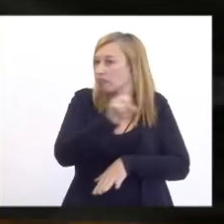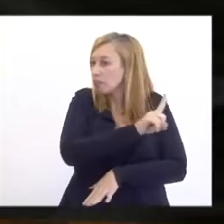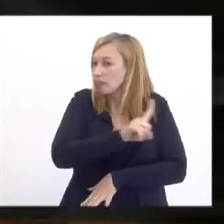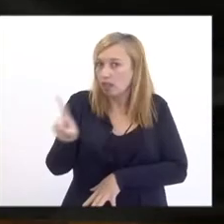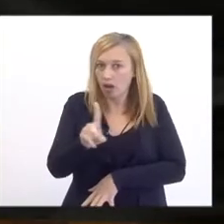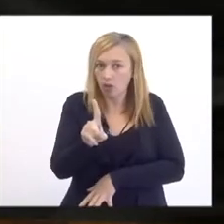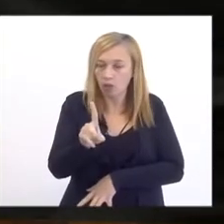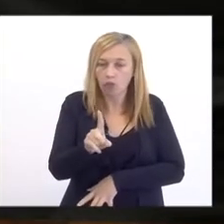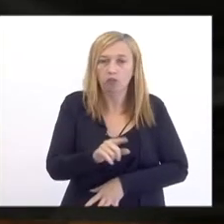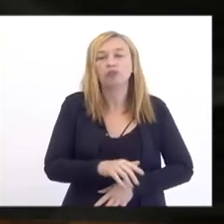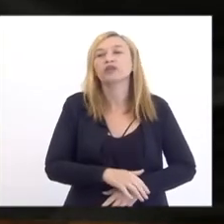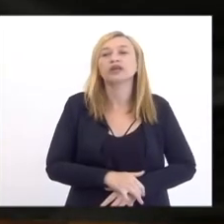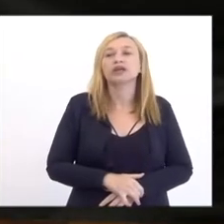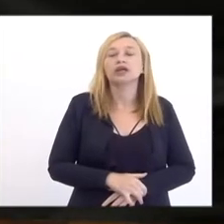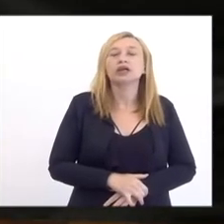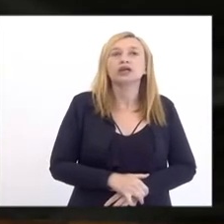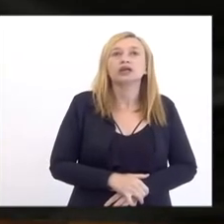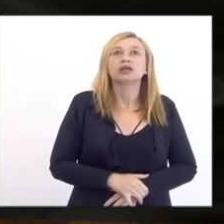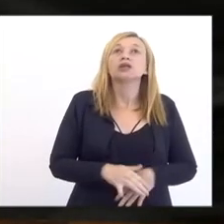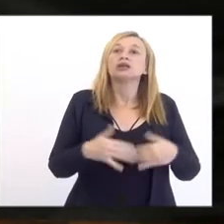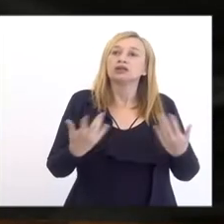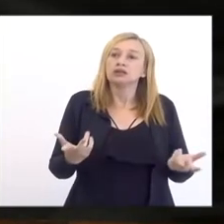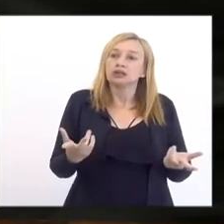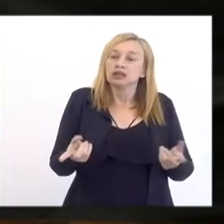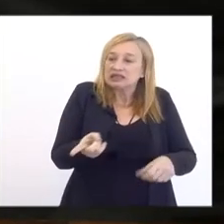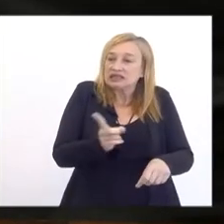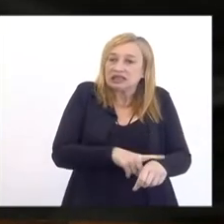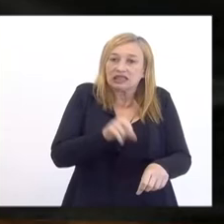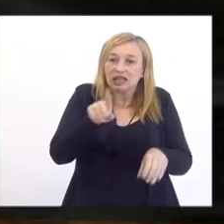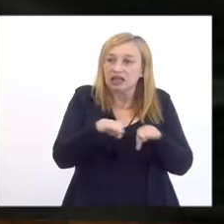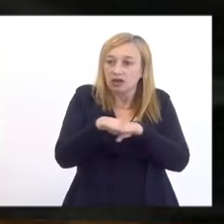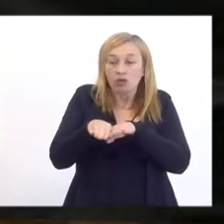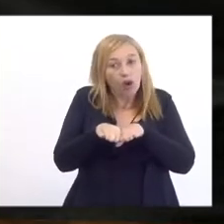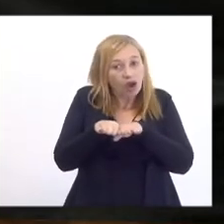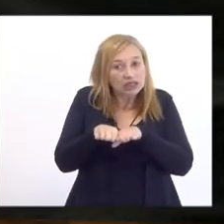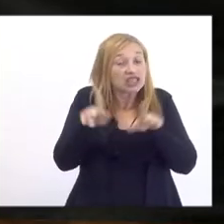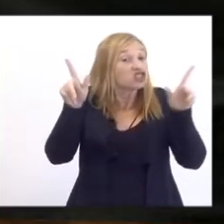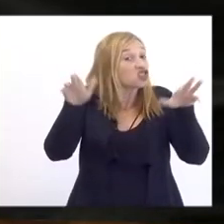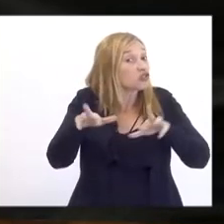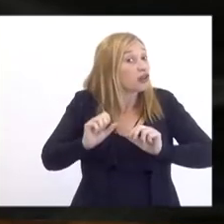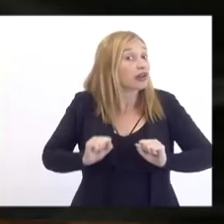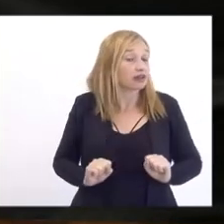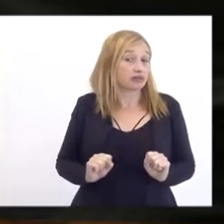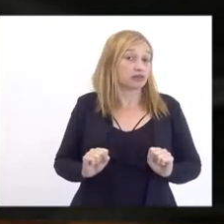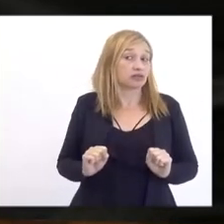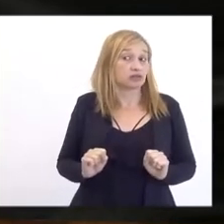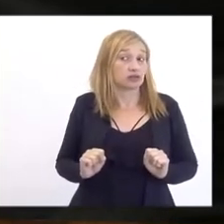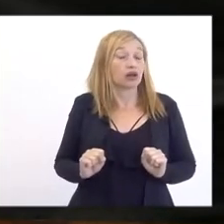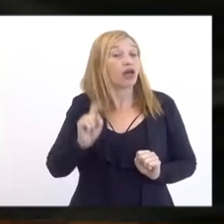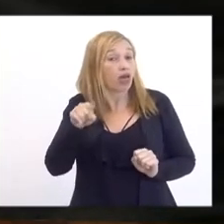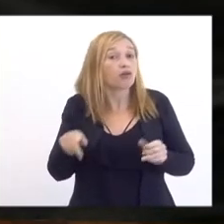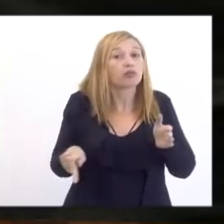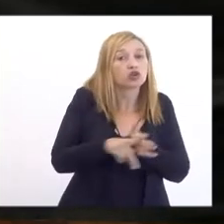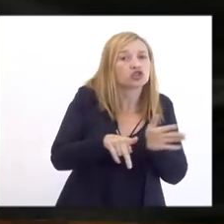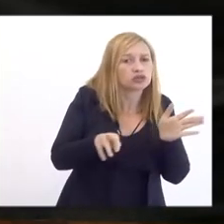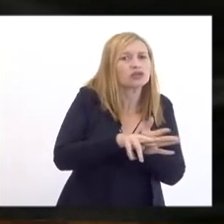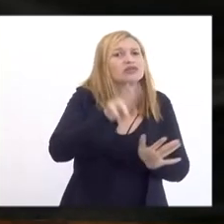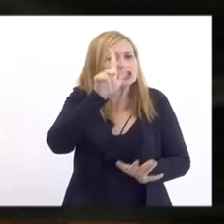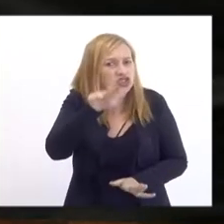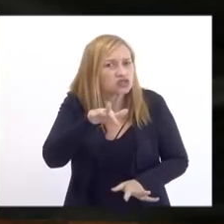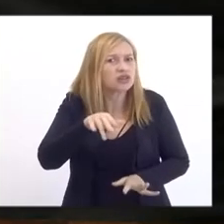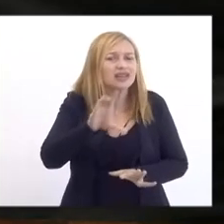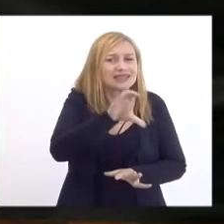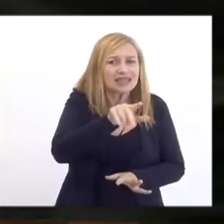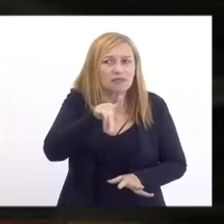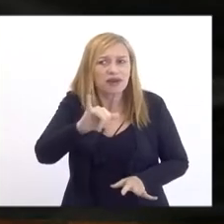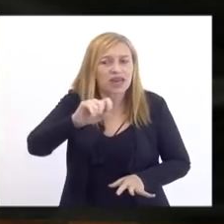definitivamente, né? Nesse tempo não é igualdade, é equidade, é diferente, este é um projeto de resolução diferente, a